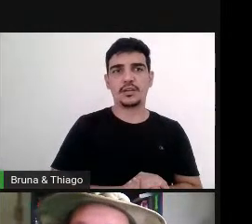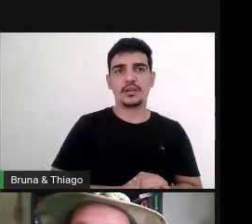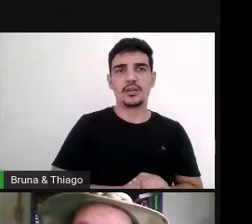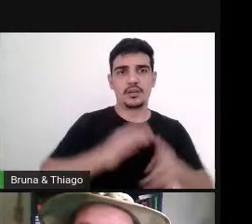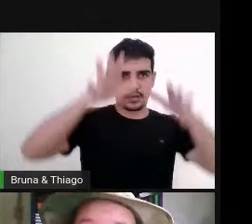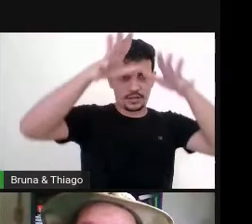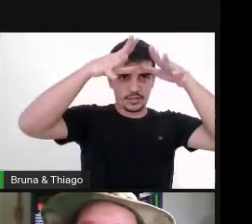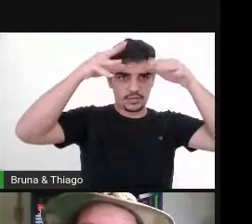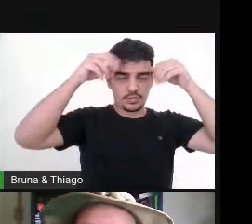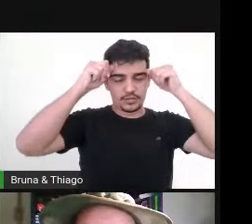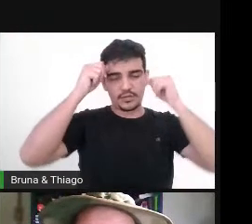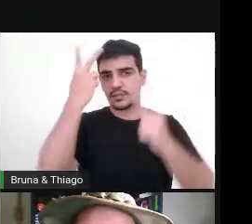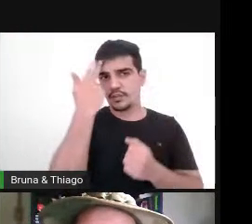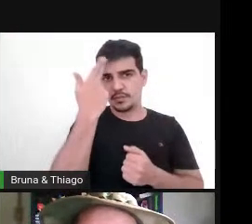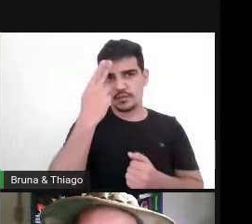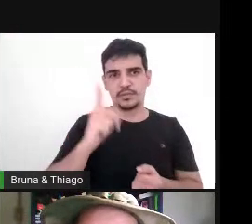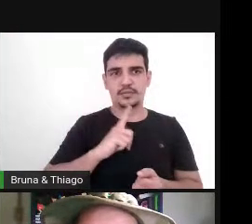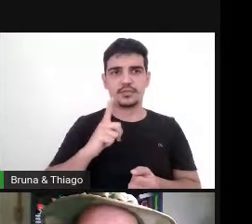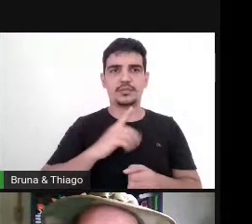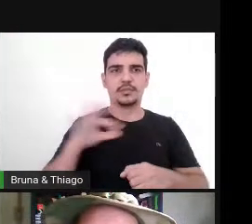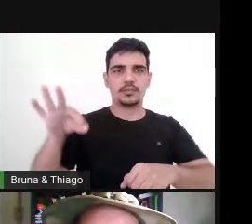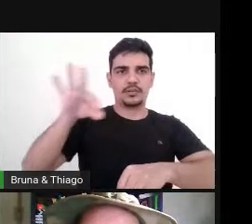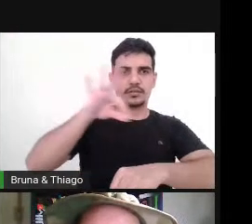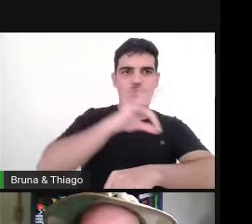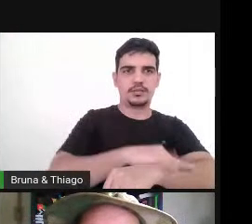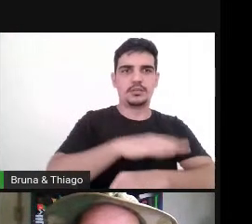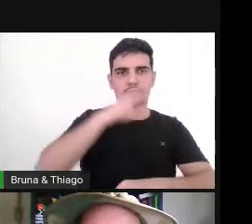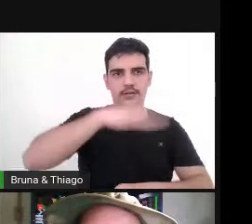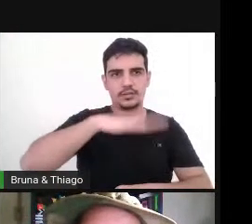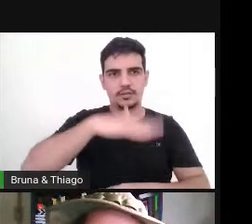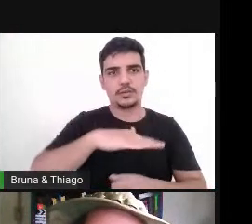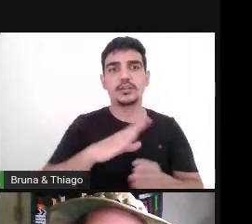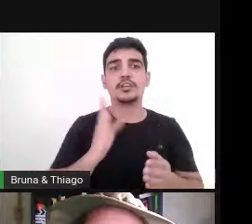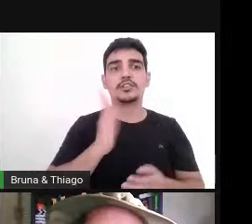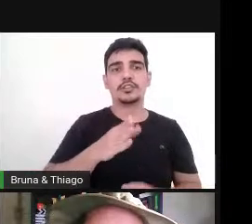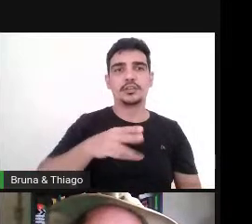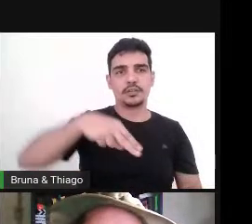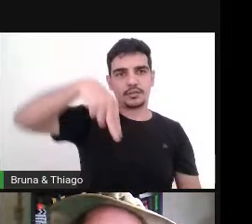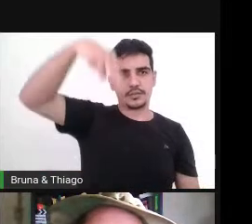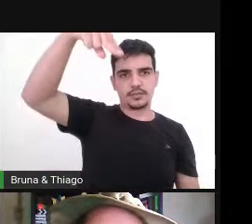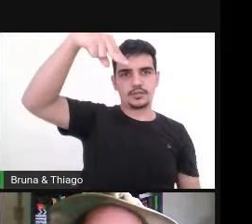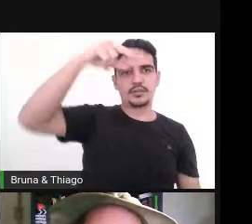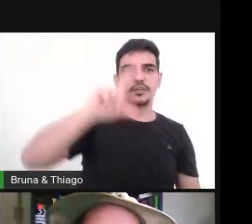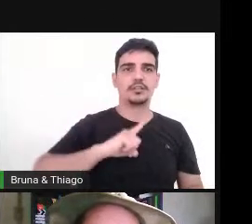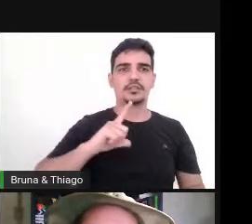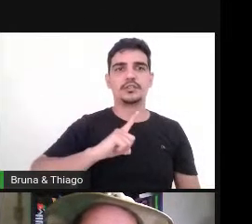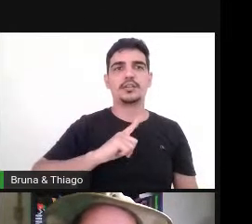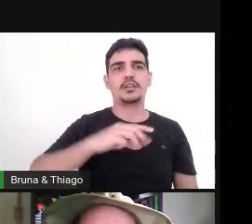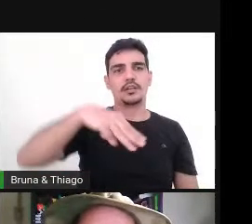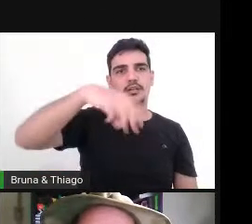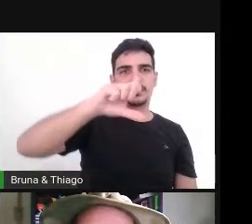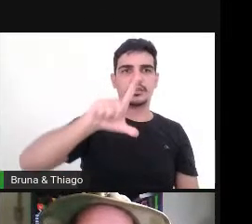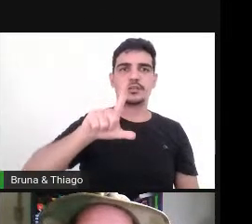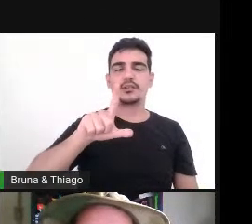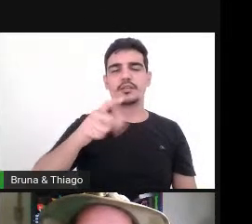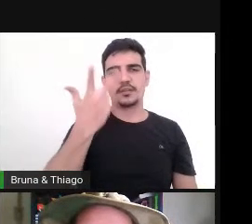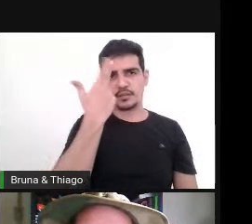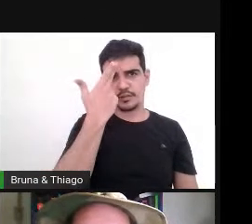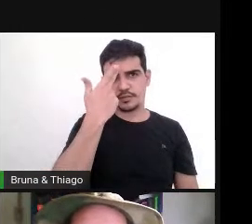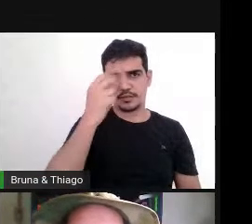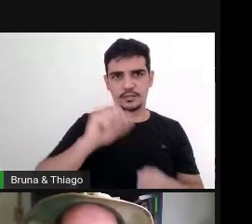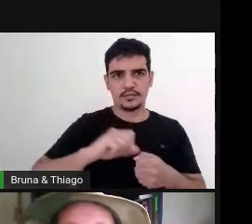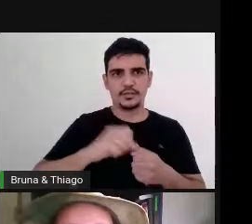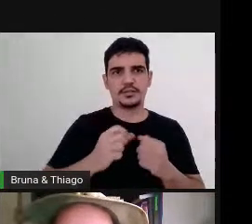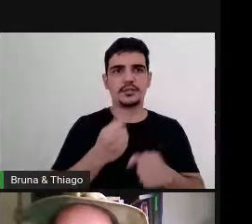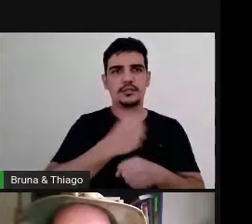abelhas, e são só os notificados. Aqui no Nordeste, uma grande produção de mel, então muitos acidentes, e essa região aqui mais